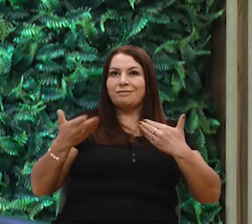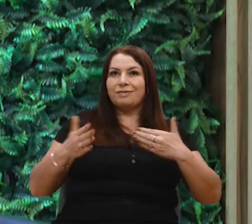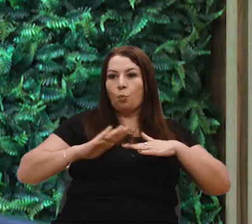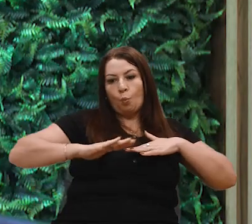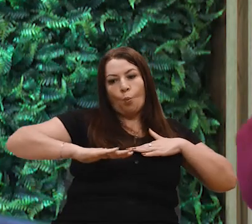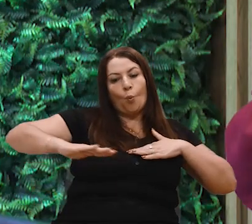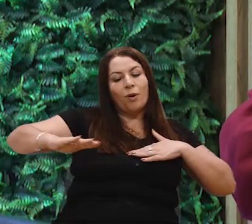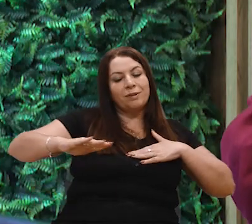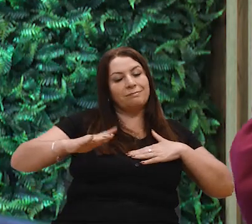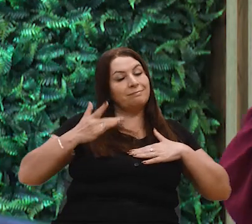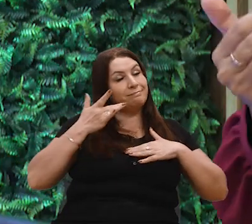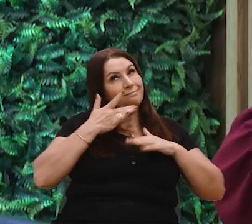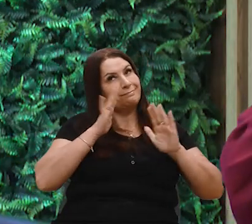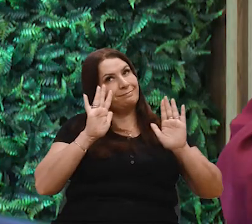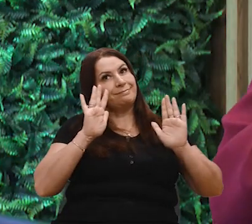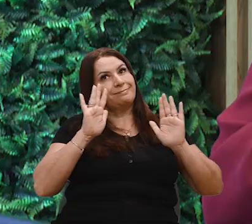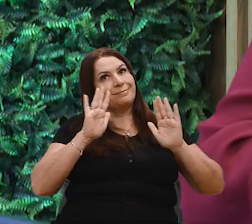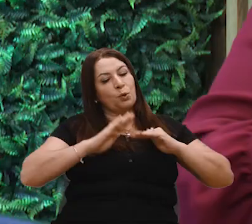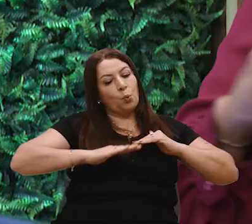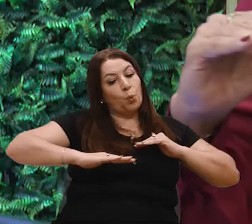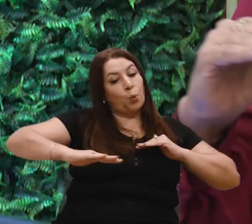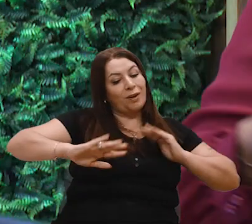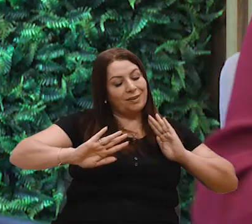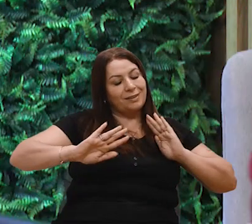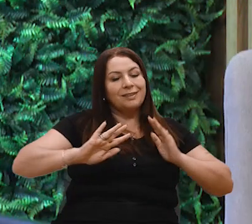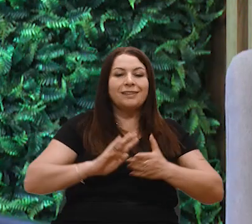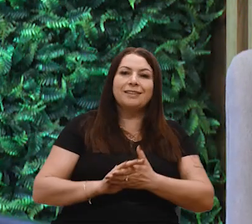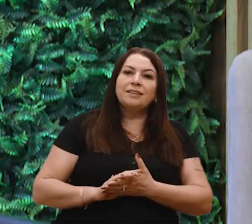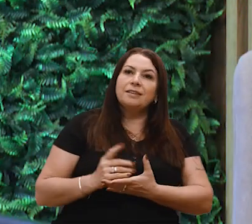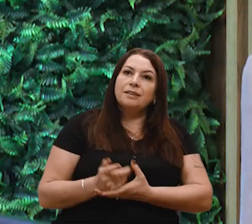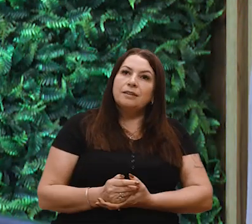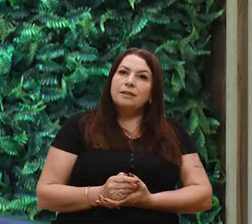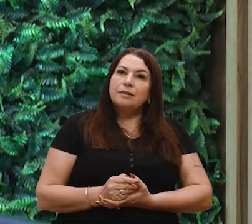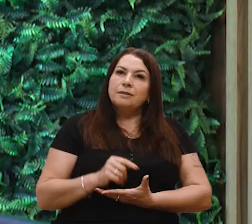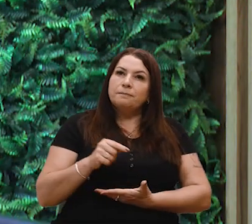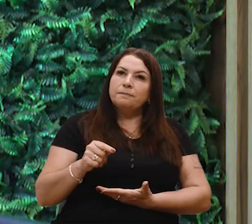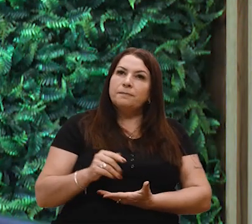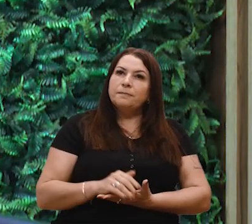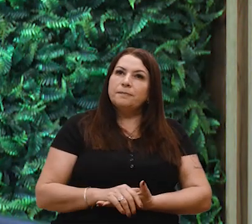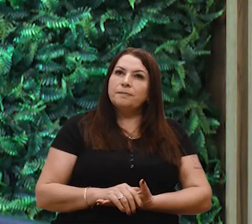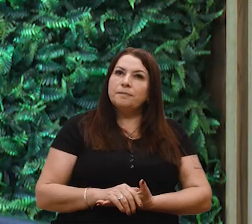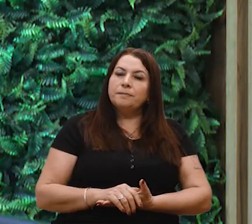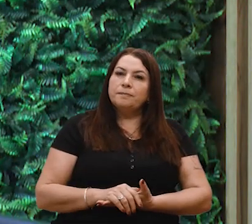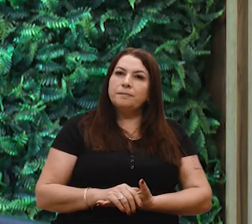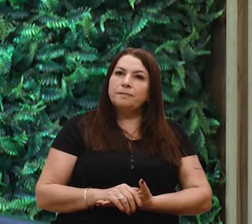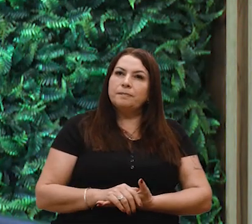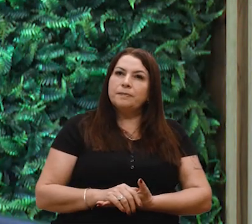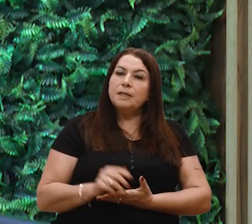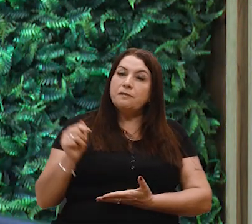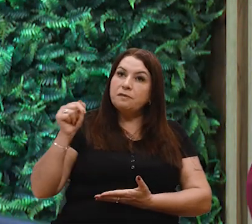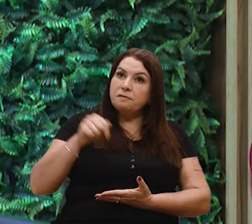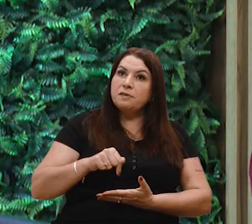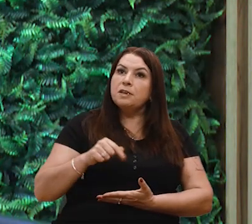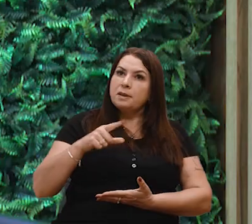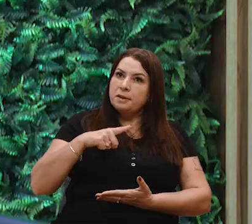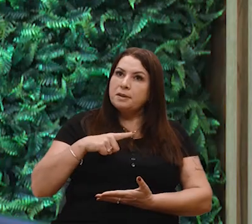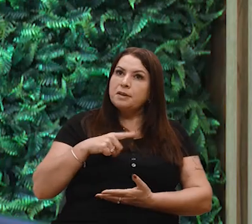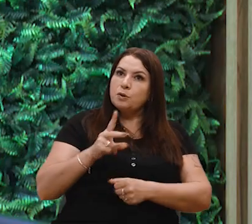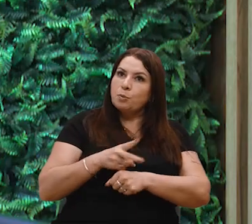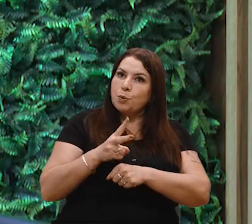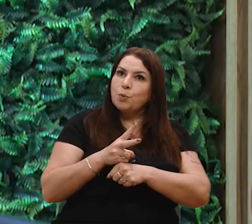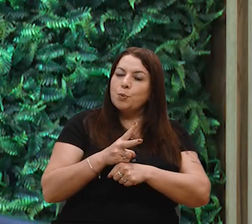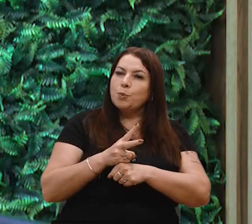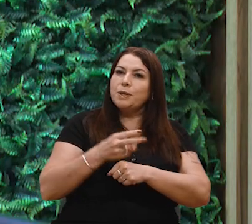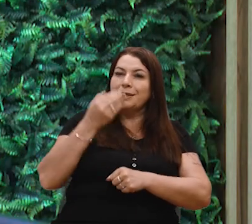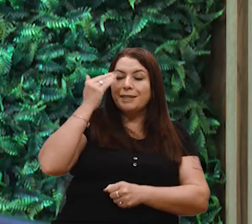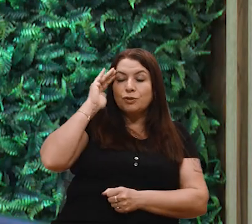fechado, plano, que é uma delícia, o tapetinho, como a gente chama, é uma delícia, e vinha tendo